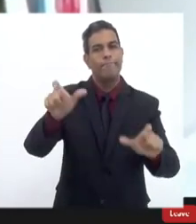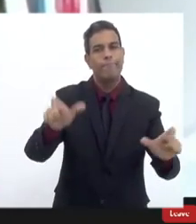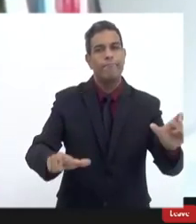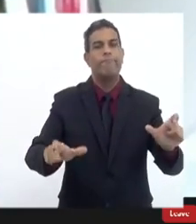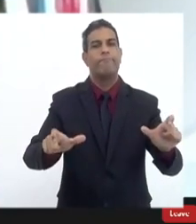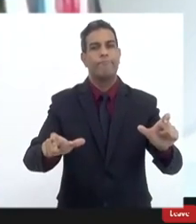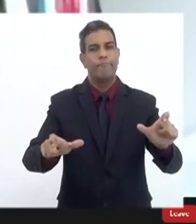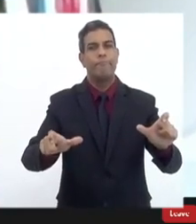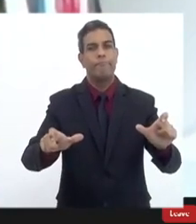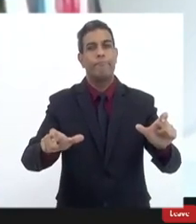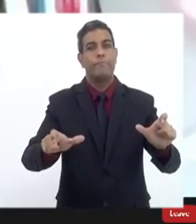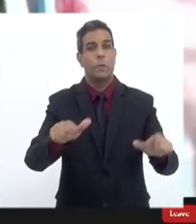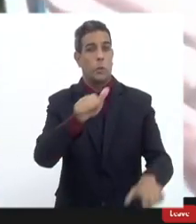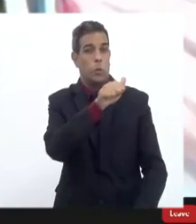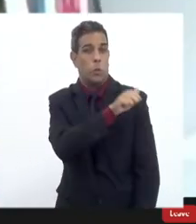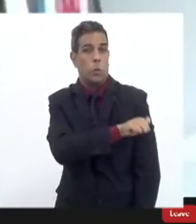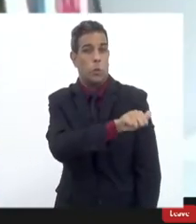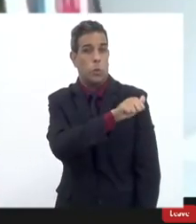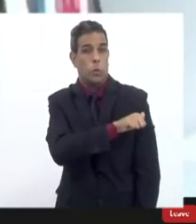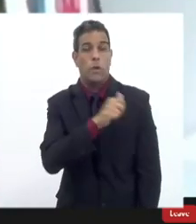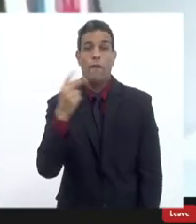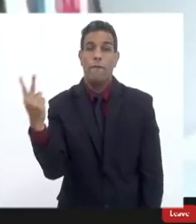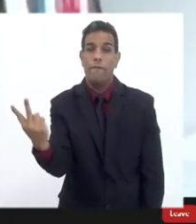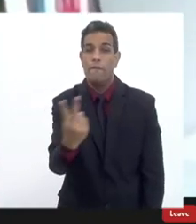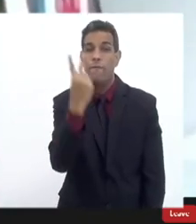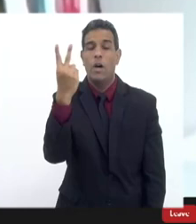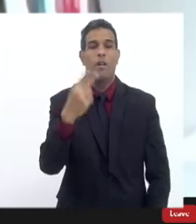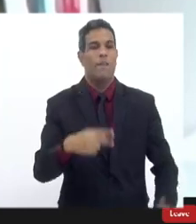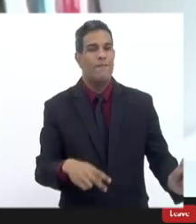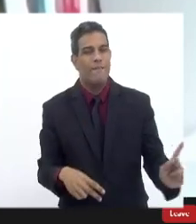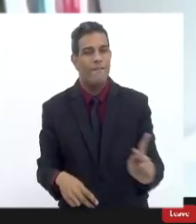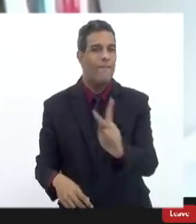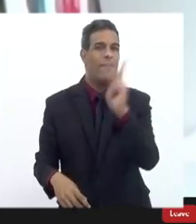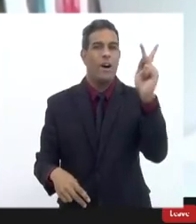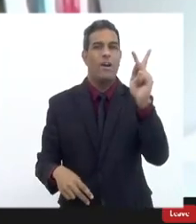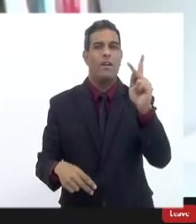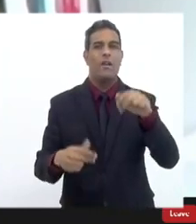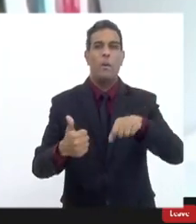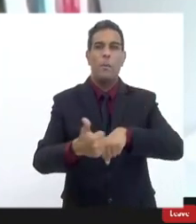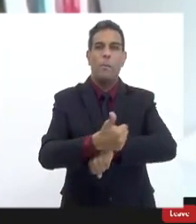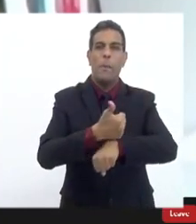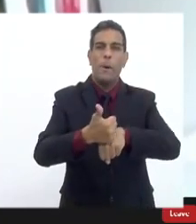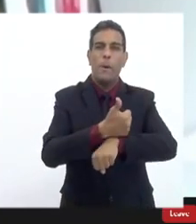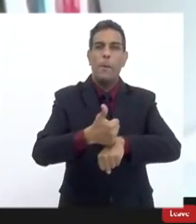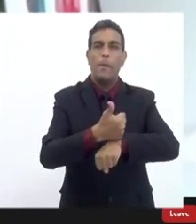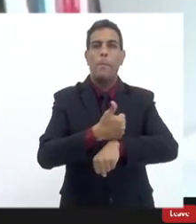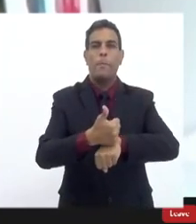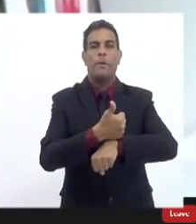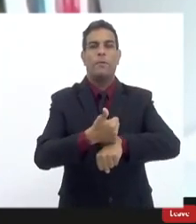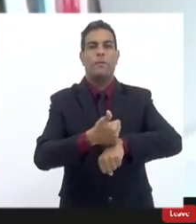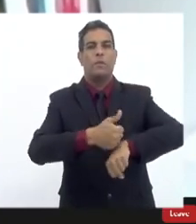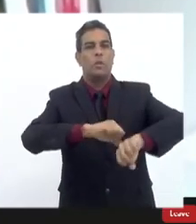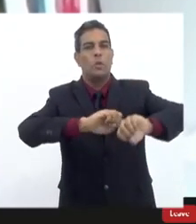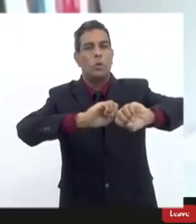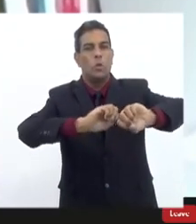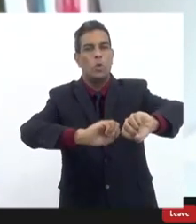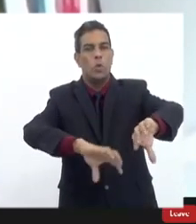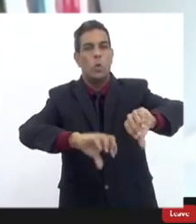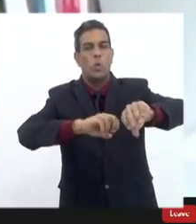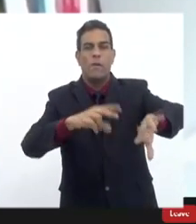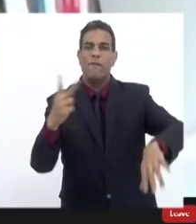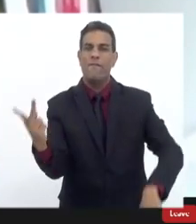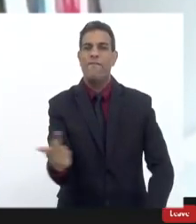nossos estudantes e uma valorização do nosso corpo de profissionais